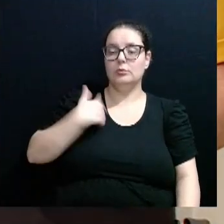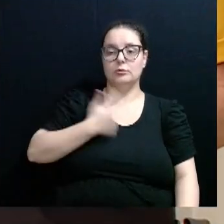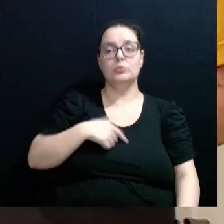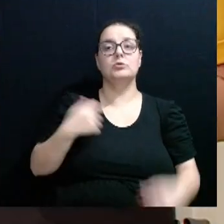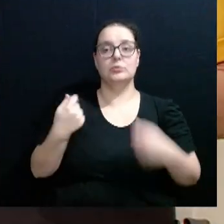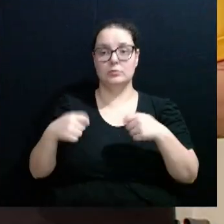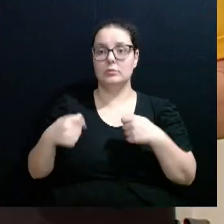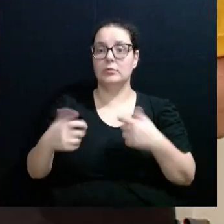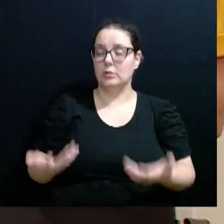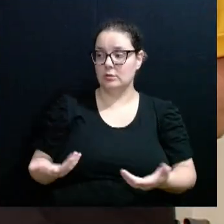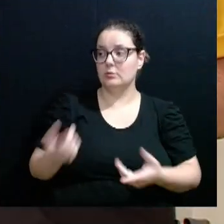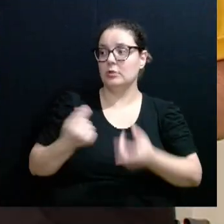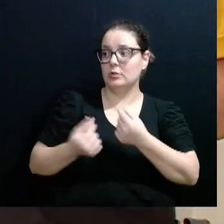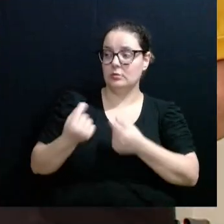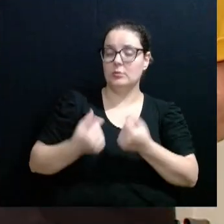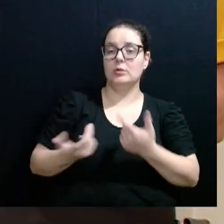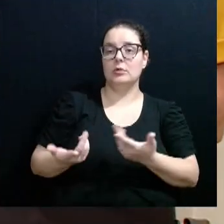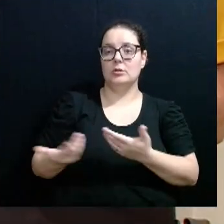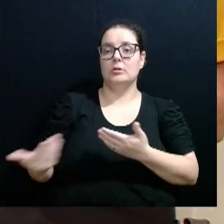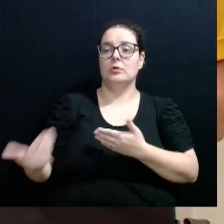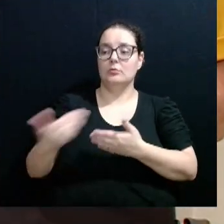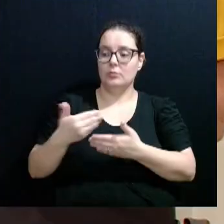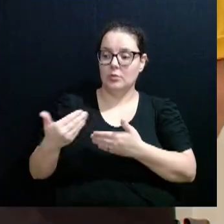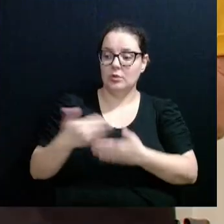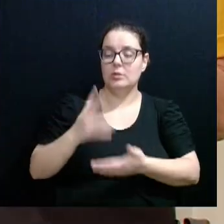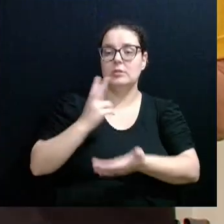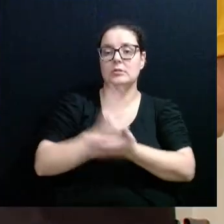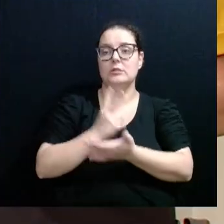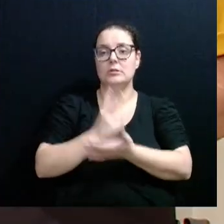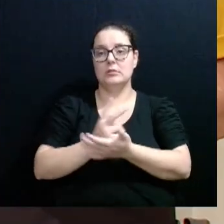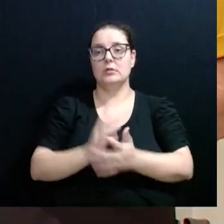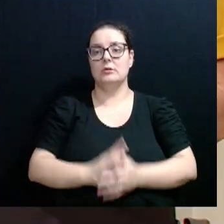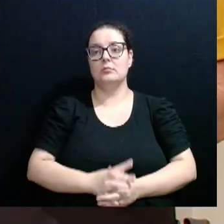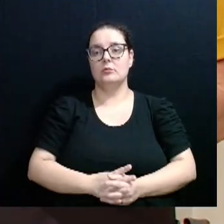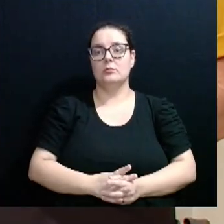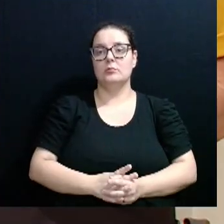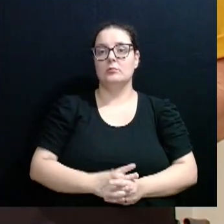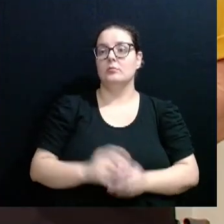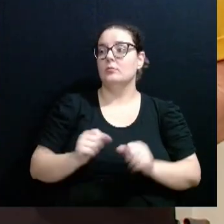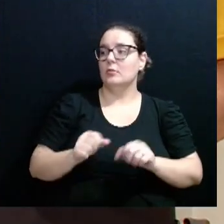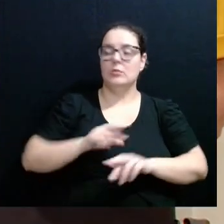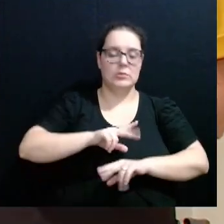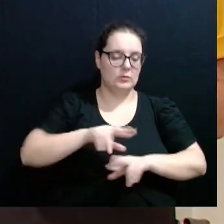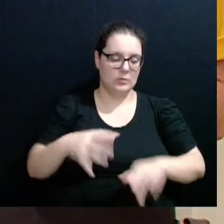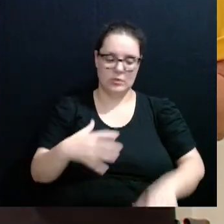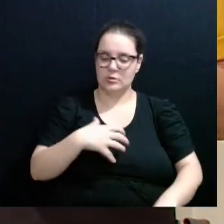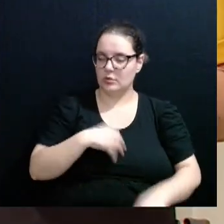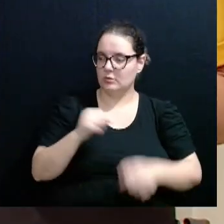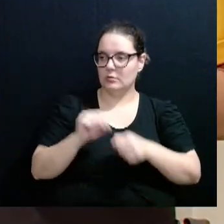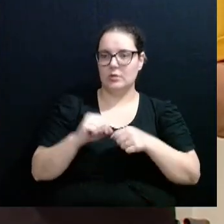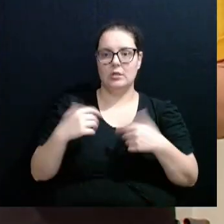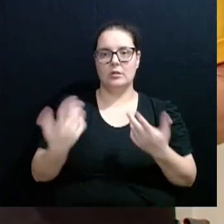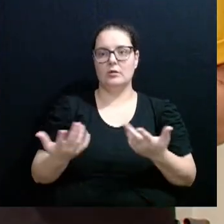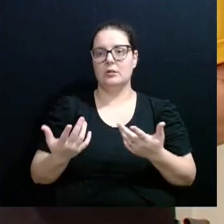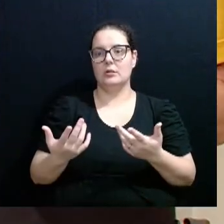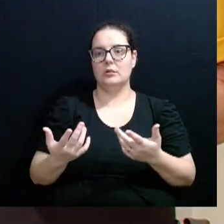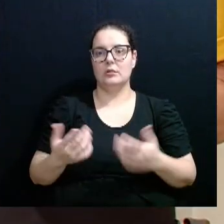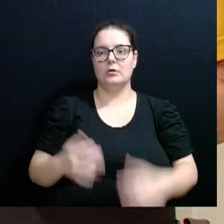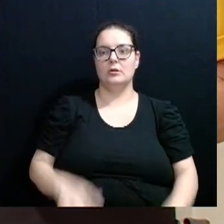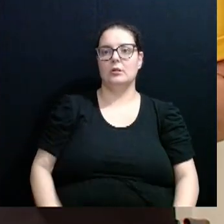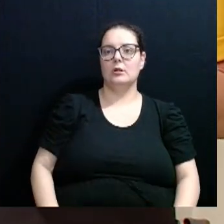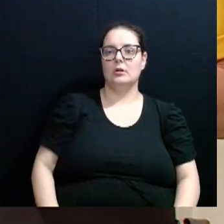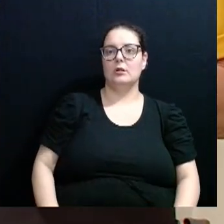desses recursos entrando constantemente, que pode ser feito de várias formas, né? Desde torne-se membro do